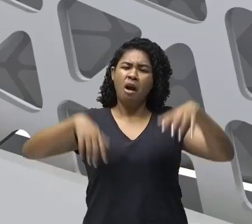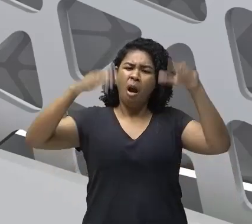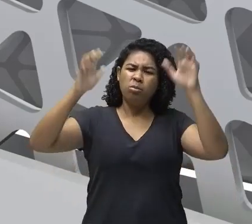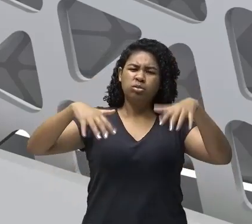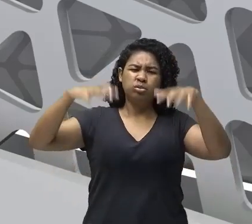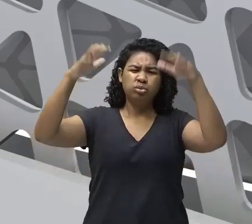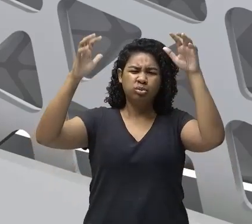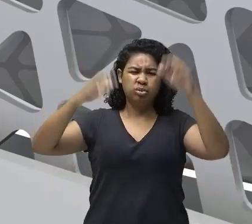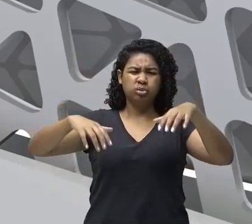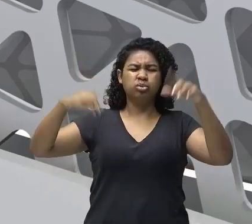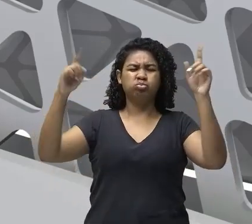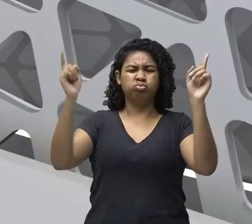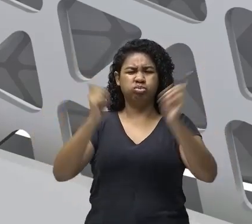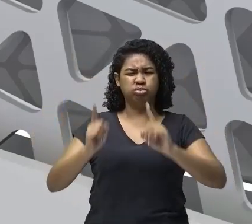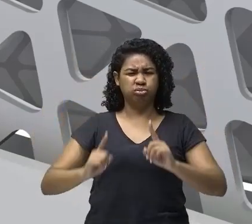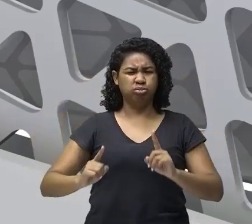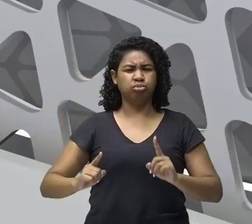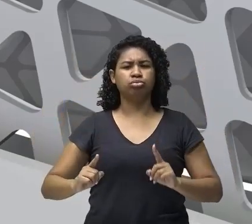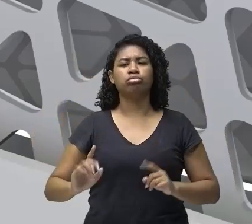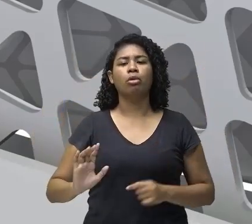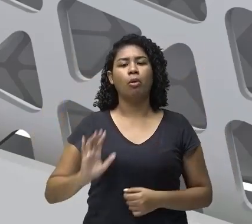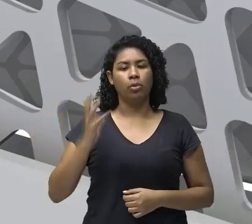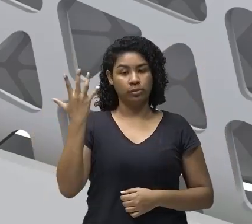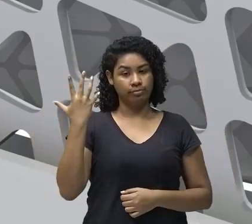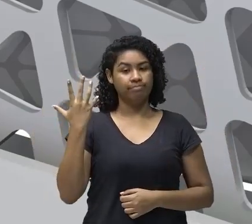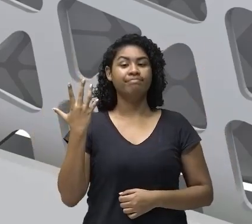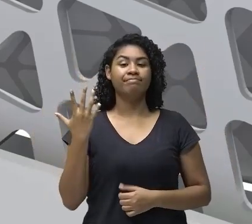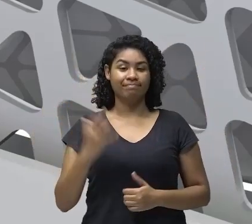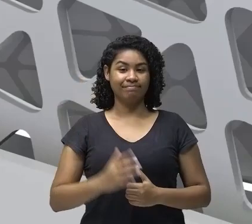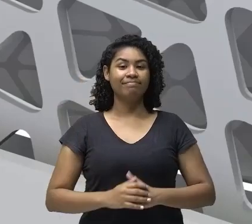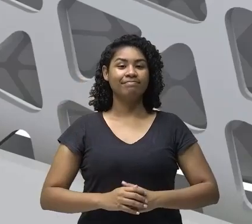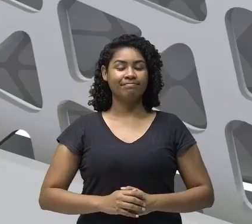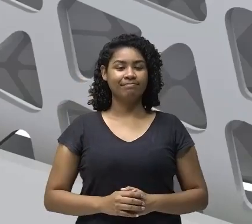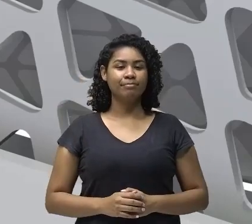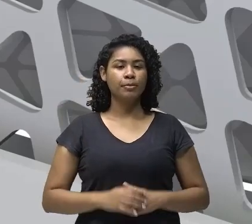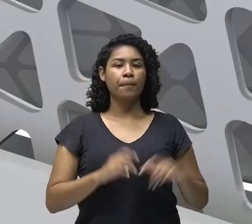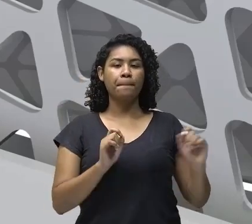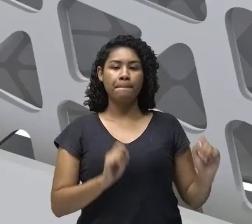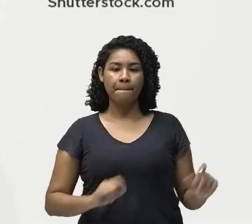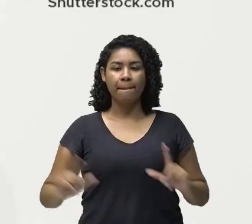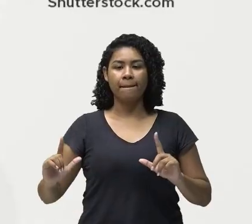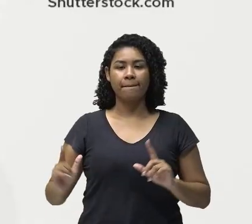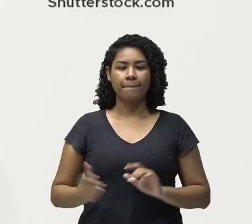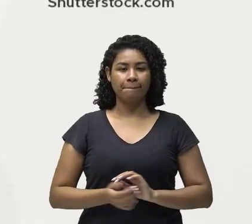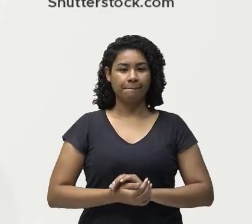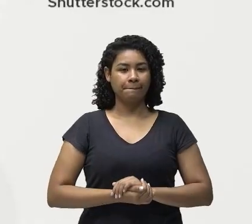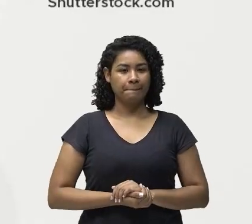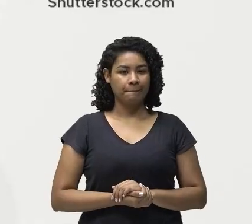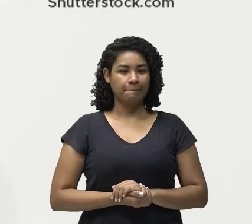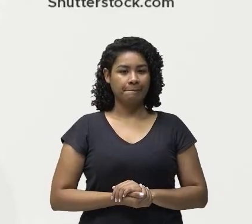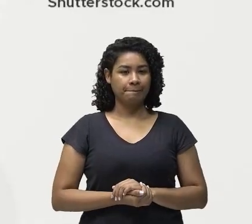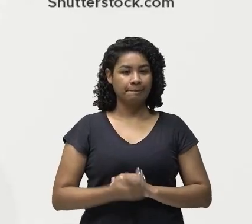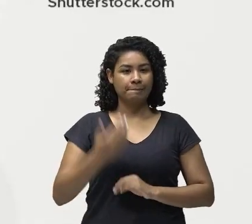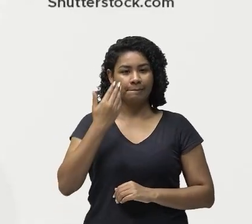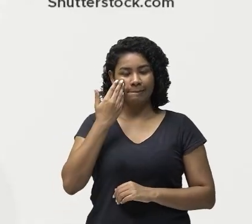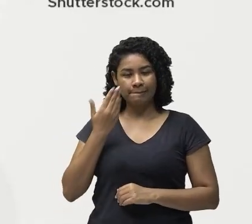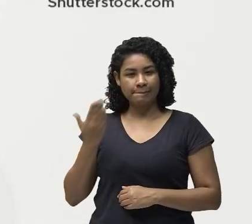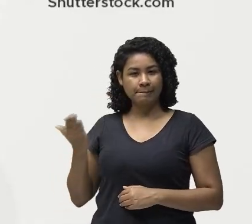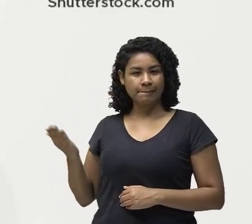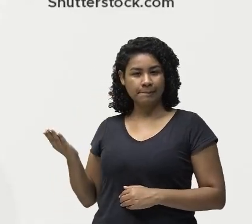isso ocasionado pelas frentes frias. Vamos continuar com a nossa cartela. Vamos lá. Nós